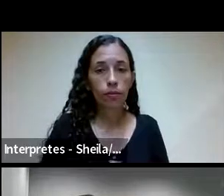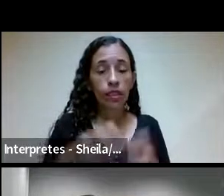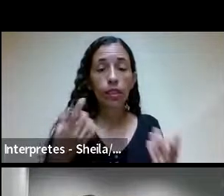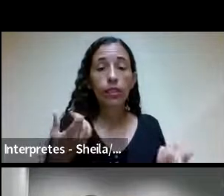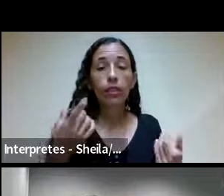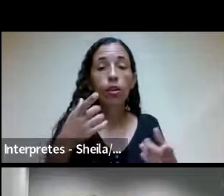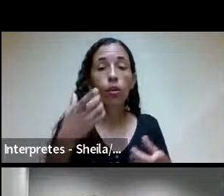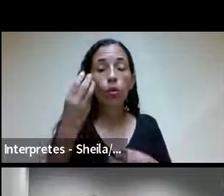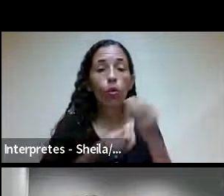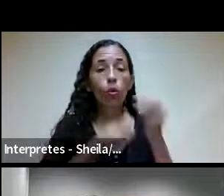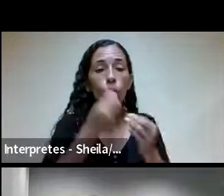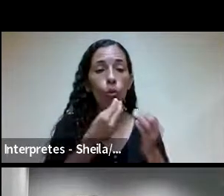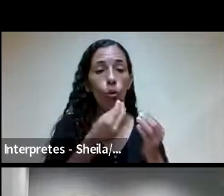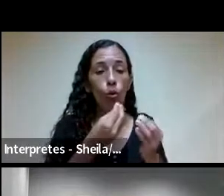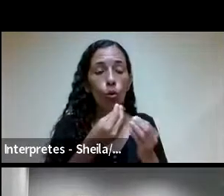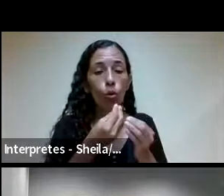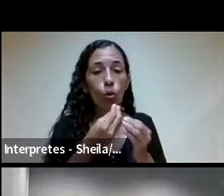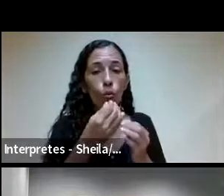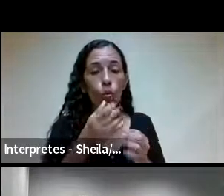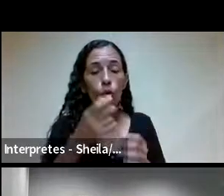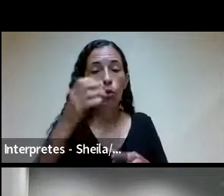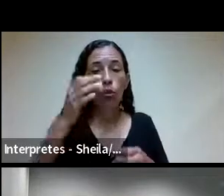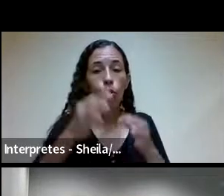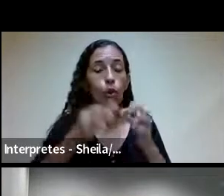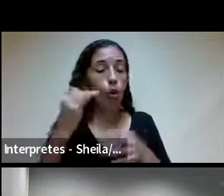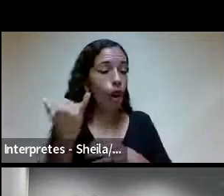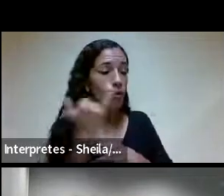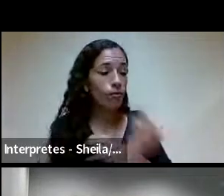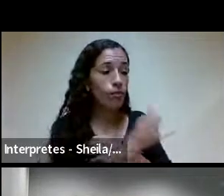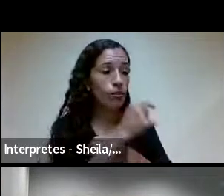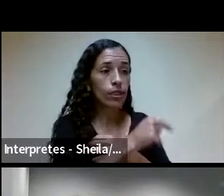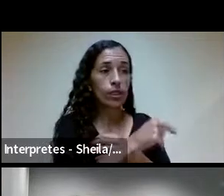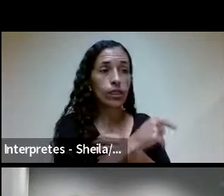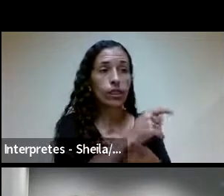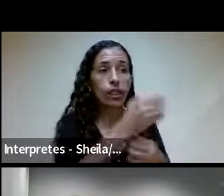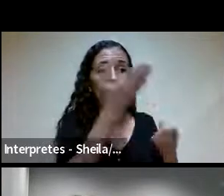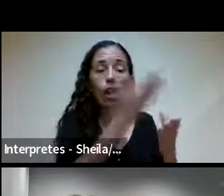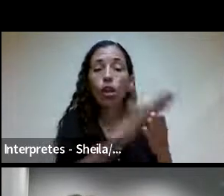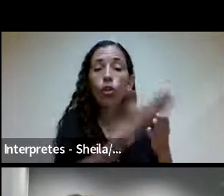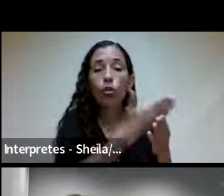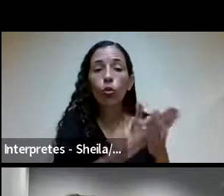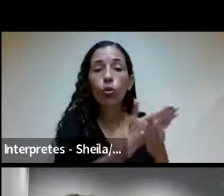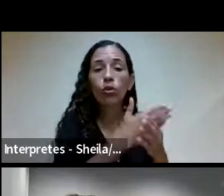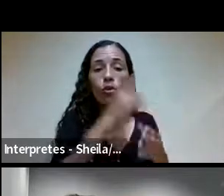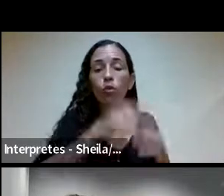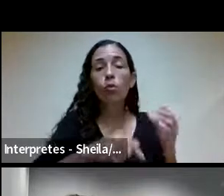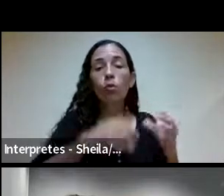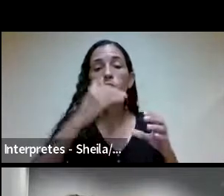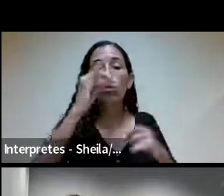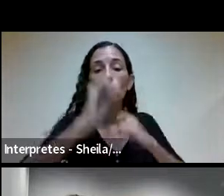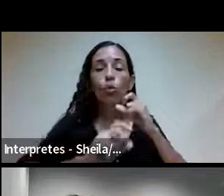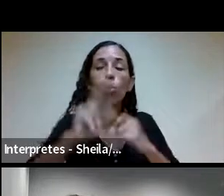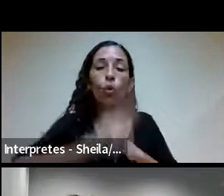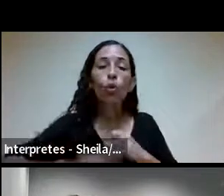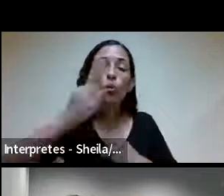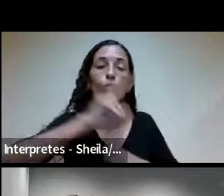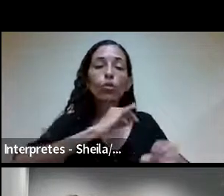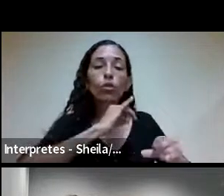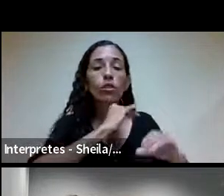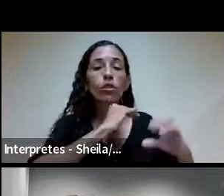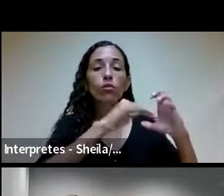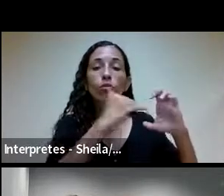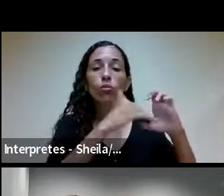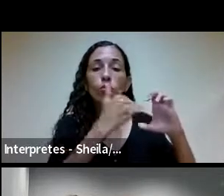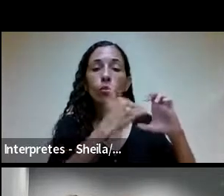eletrônica. E caso ocorresse o desatendimento dessa exigência, as citações e intimações